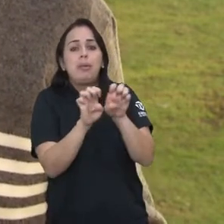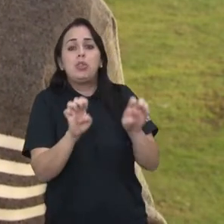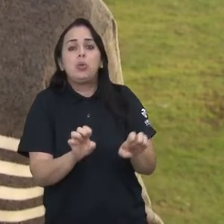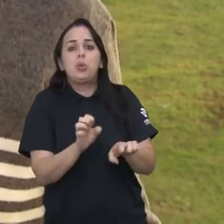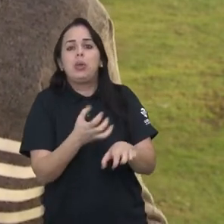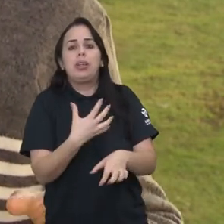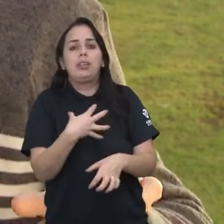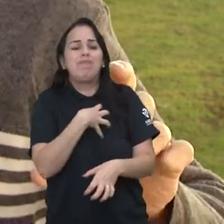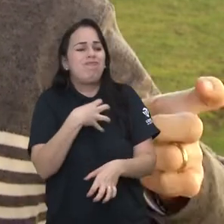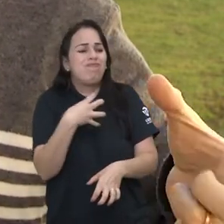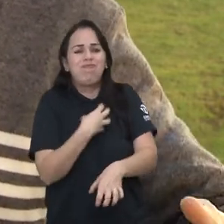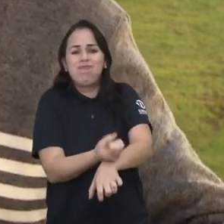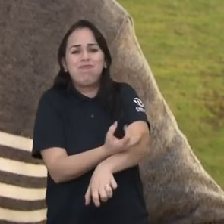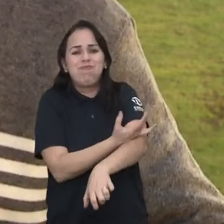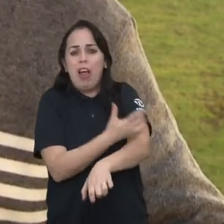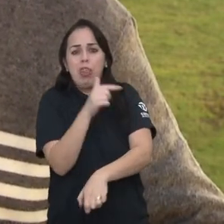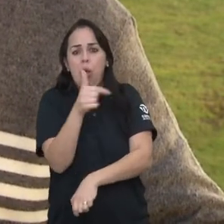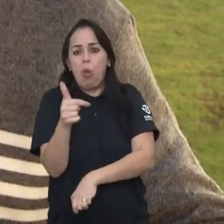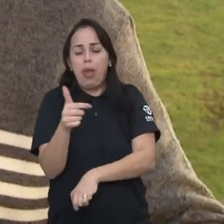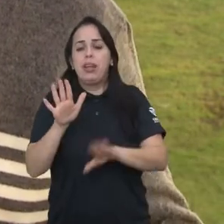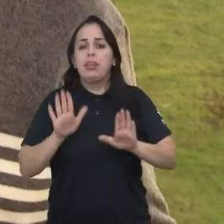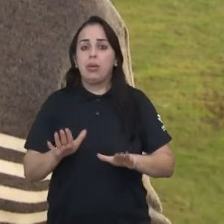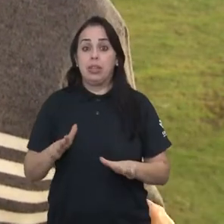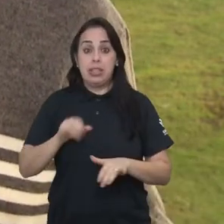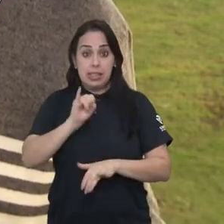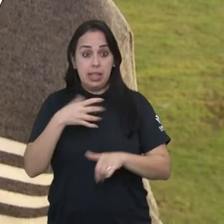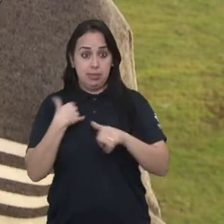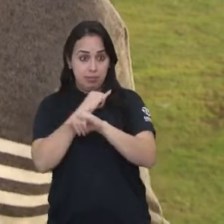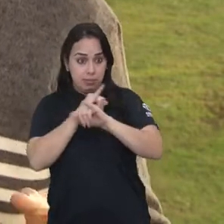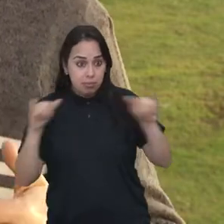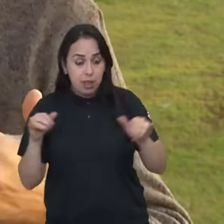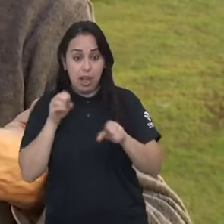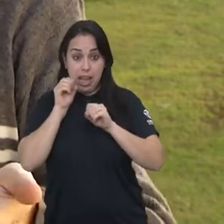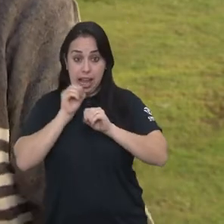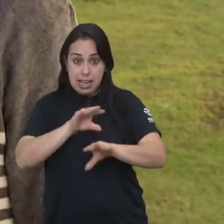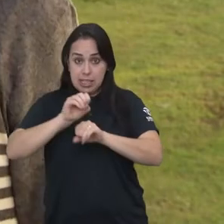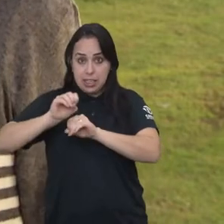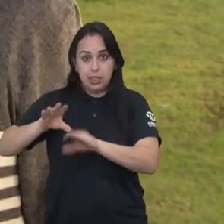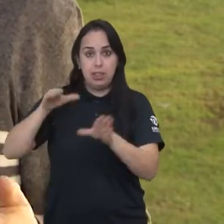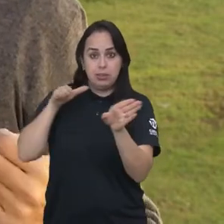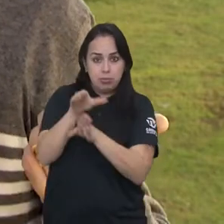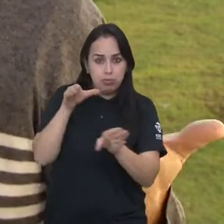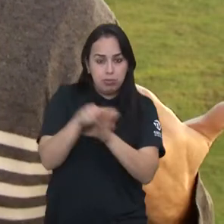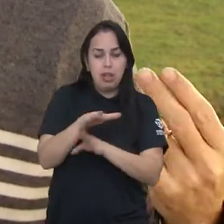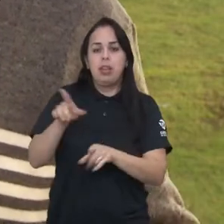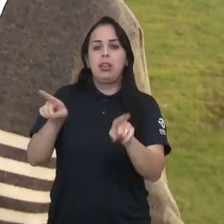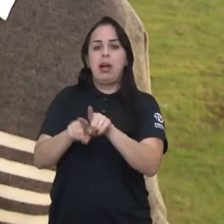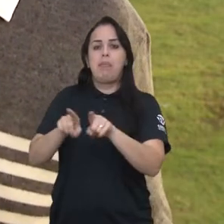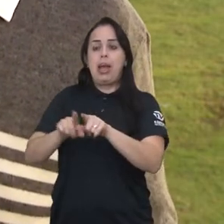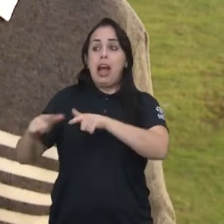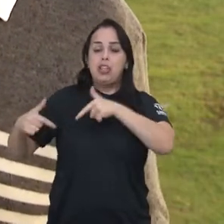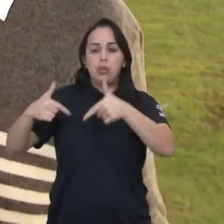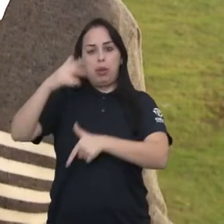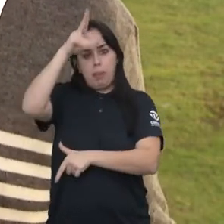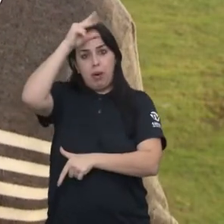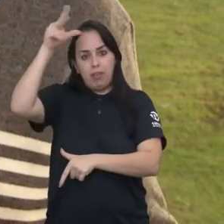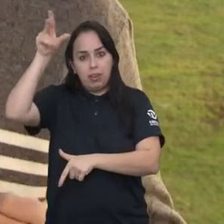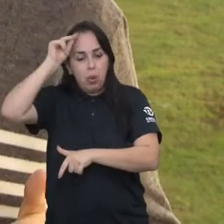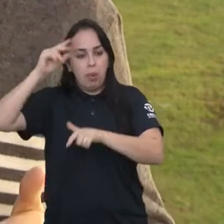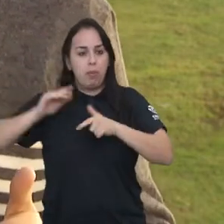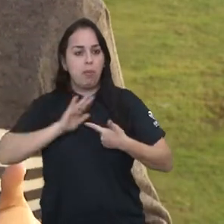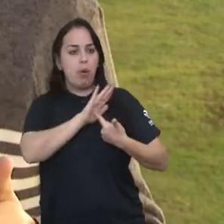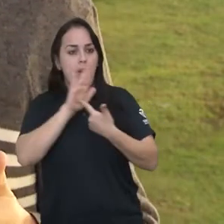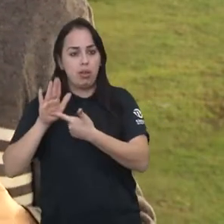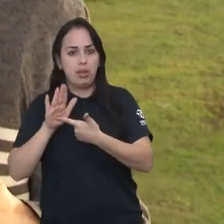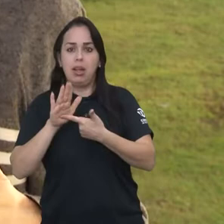emocional para fazer então quando você tem e é educativa ações a prefeitura e também a gente mostrar